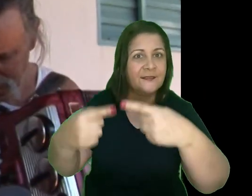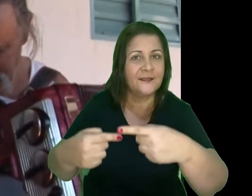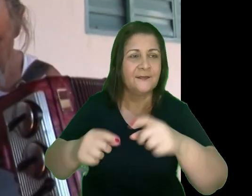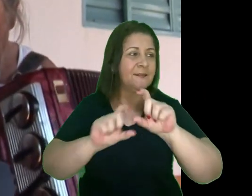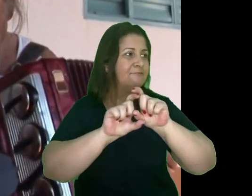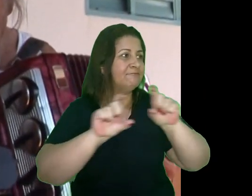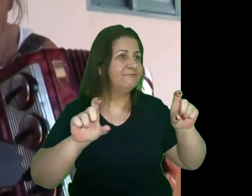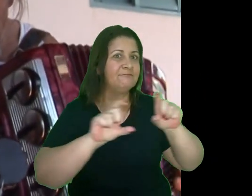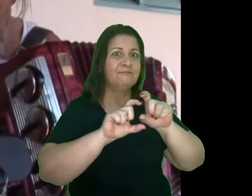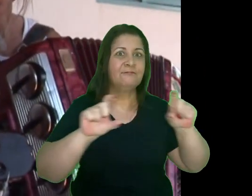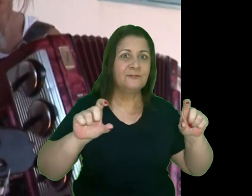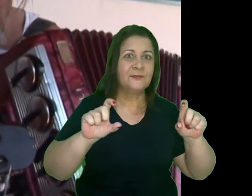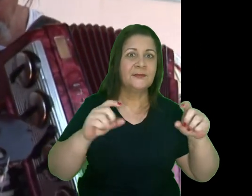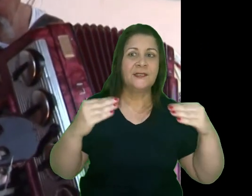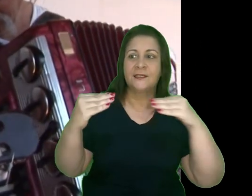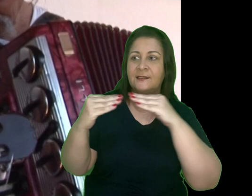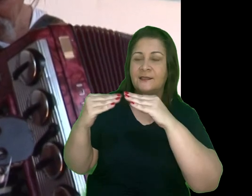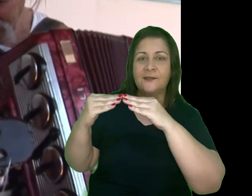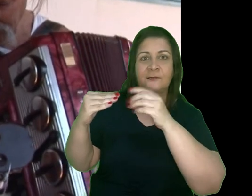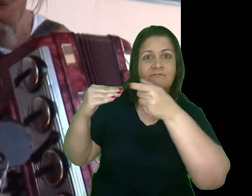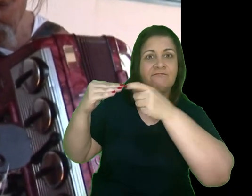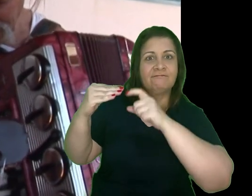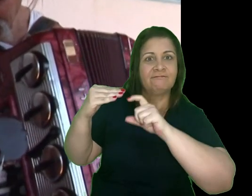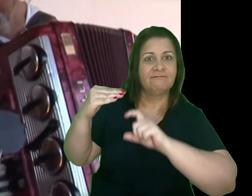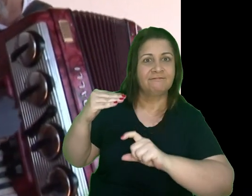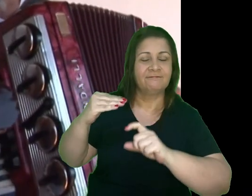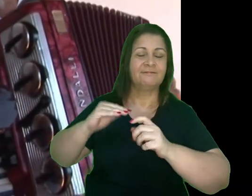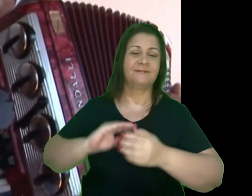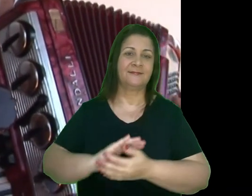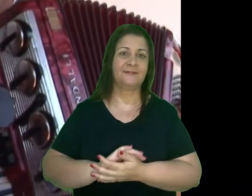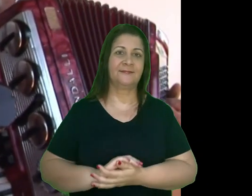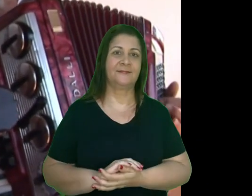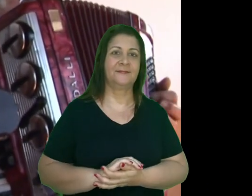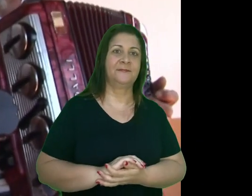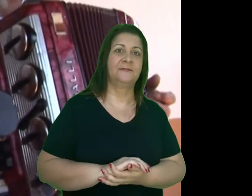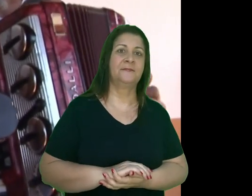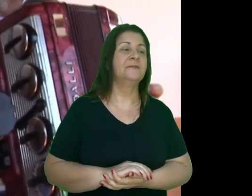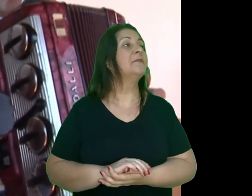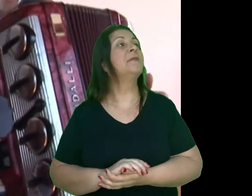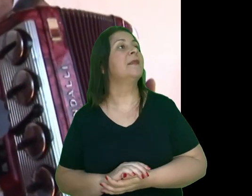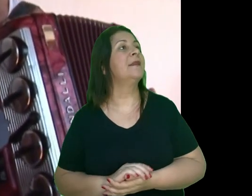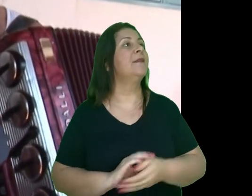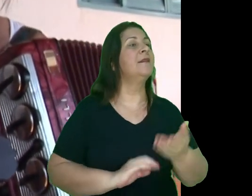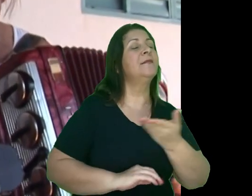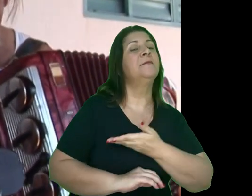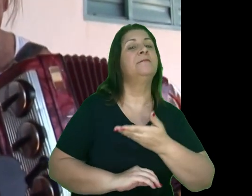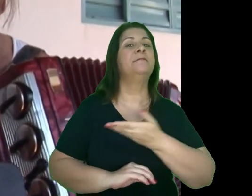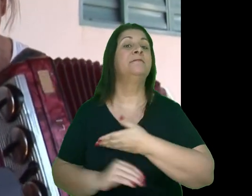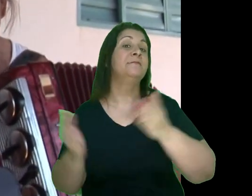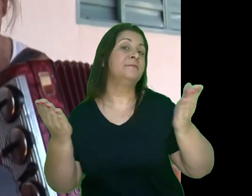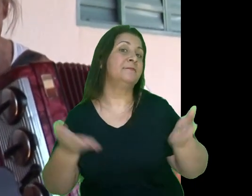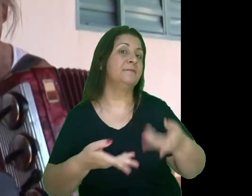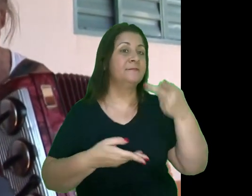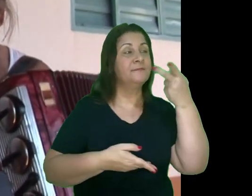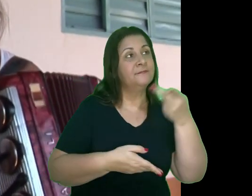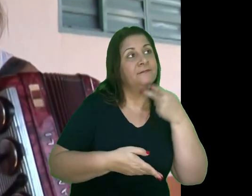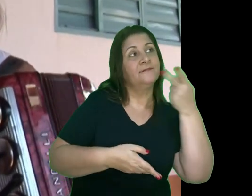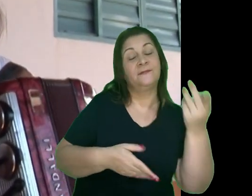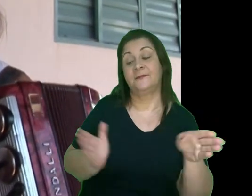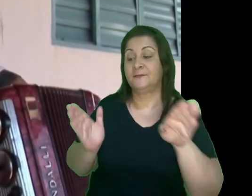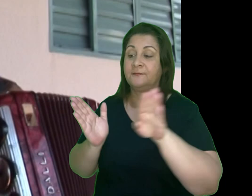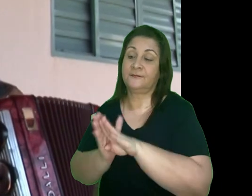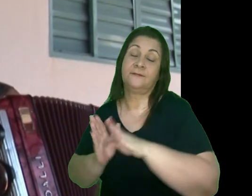entre si, puxando estrofes segundo as rimas determinadas pelas linhas do calango. Falou, colega, que eu agora